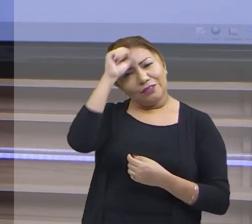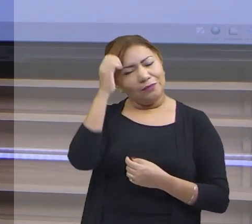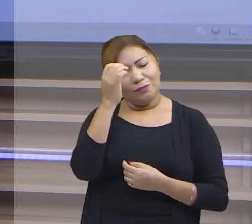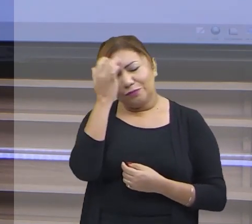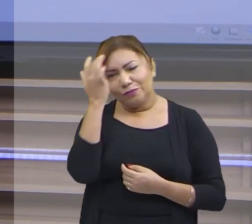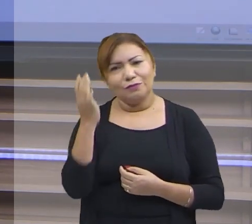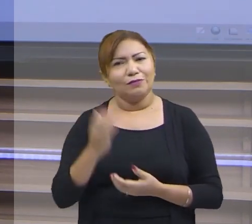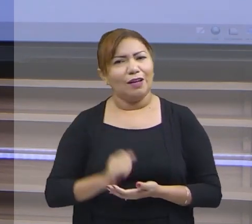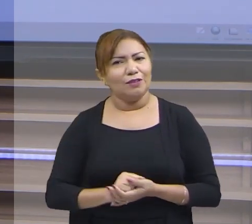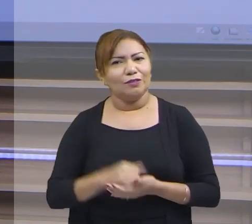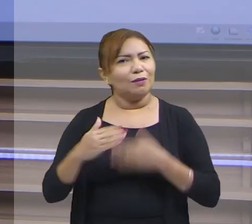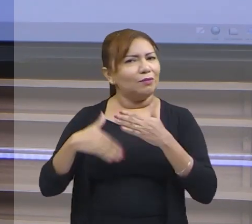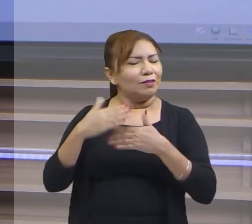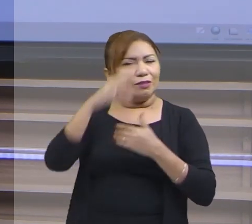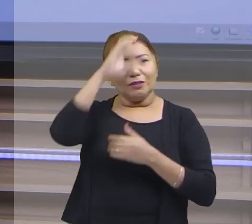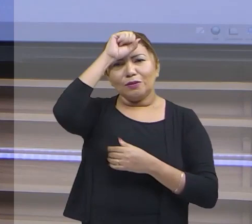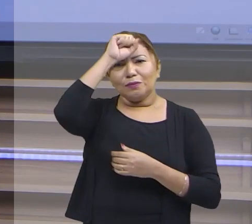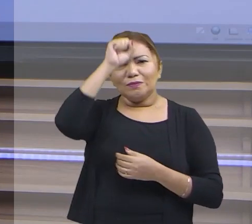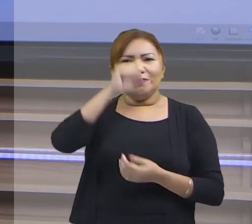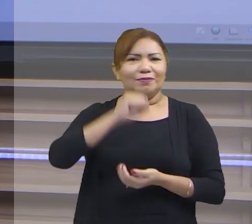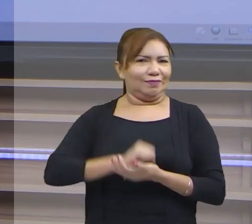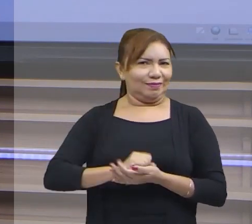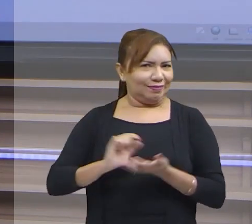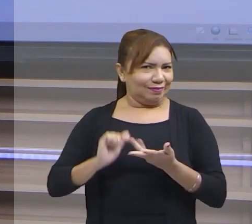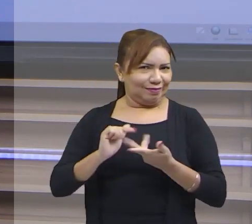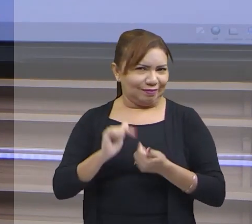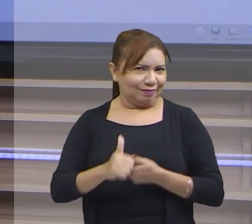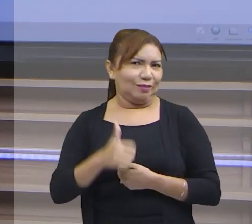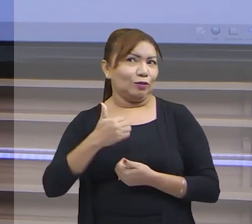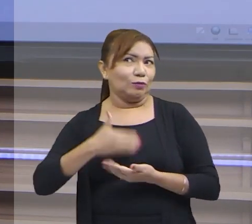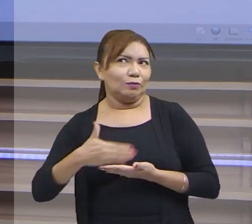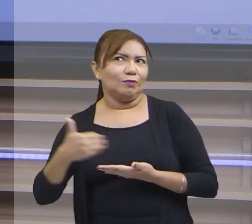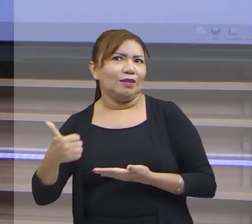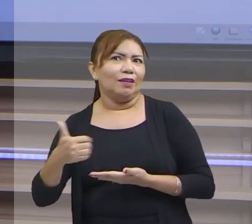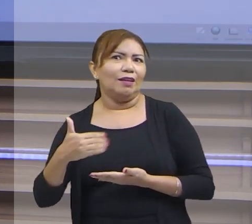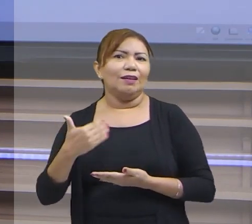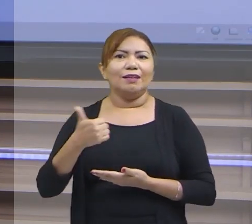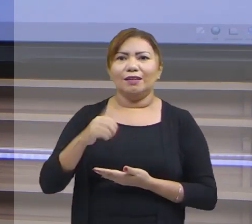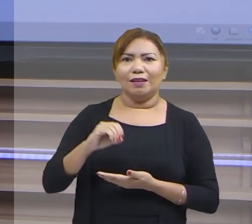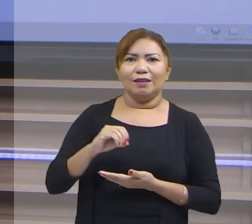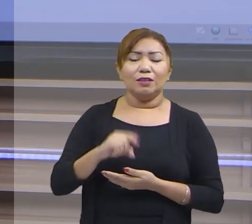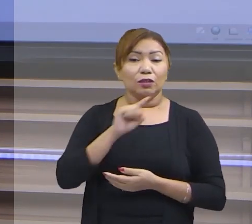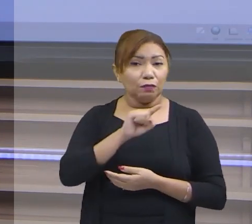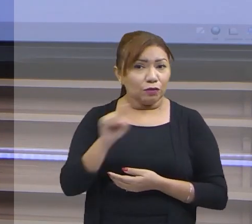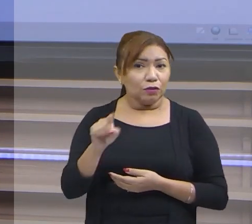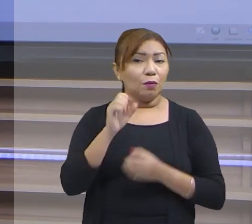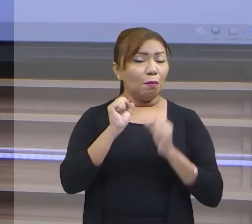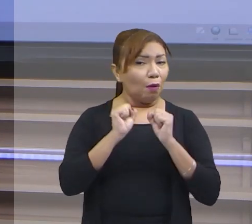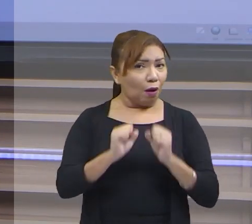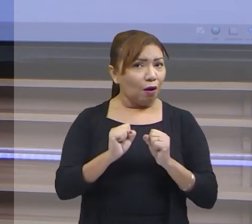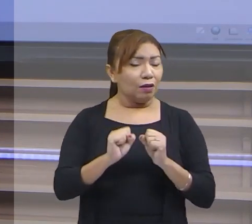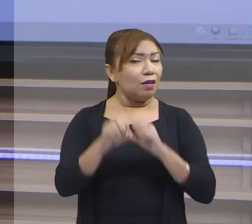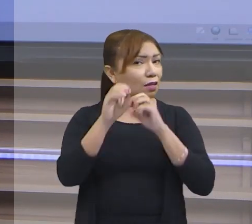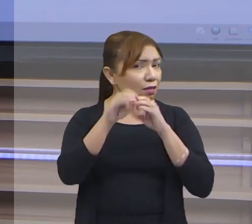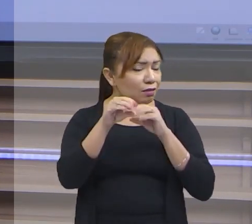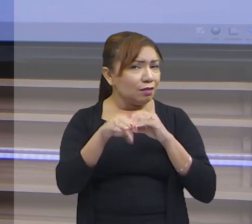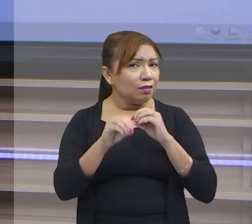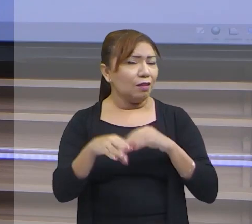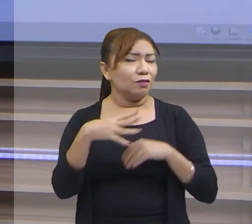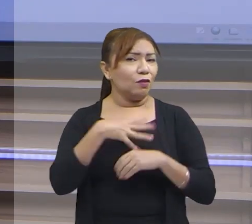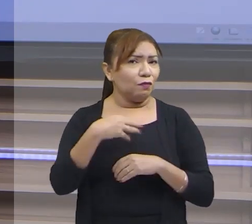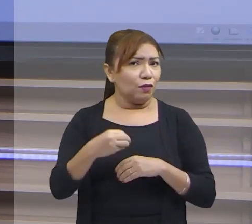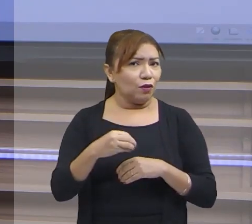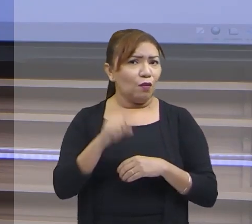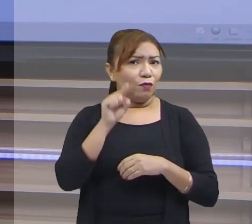até 10. Então, isso nós podemos fazer também com nossos filhos. Em casa, quando for pôr a mesa